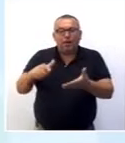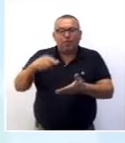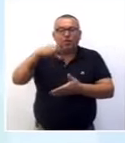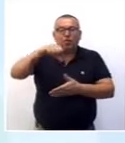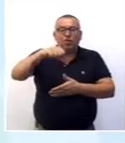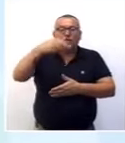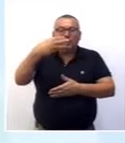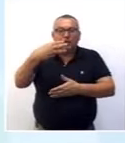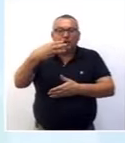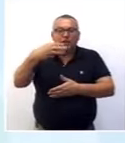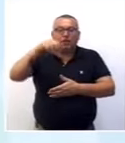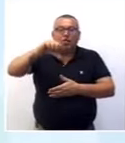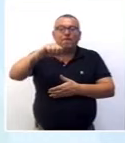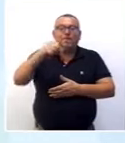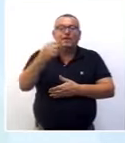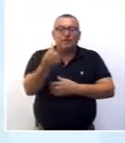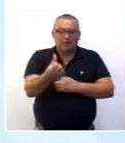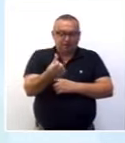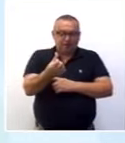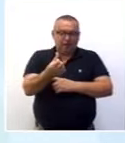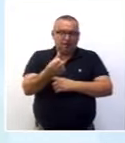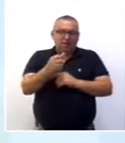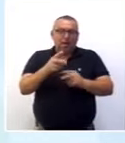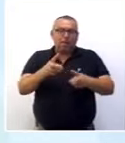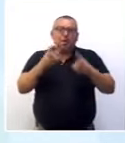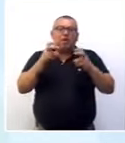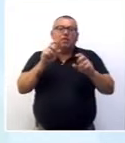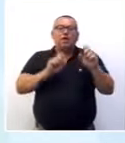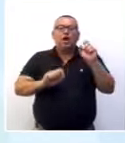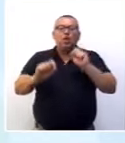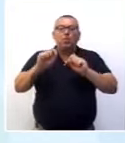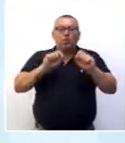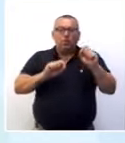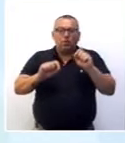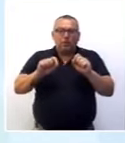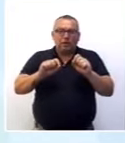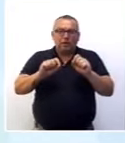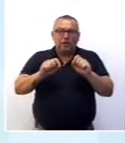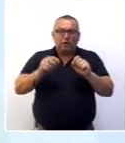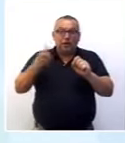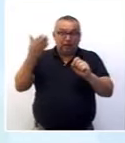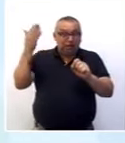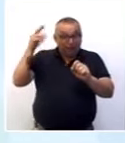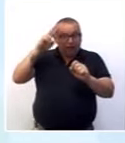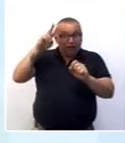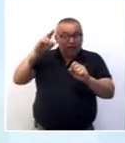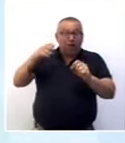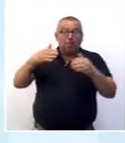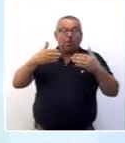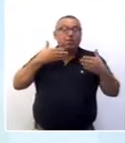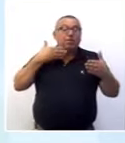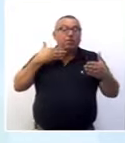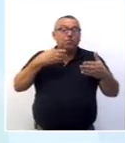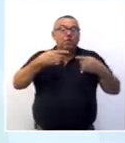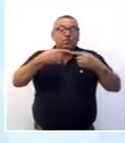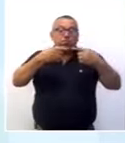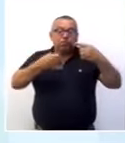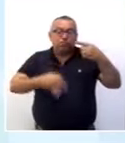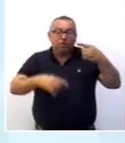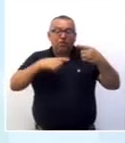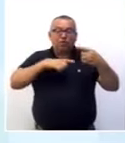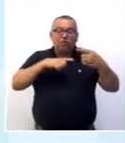93 e 96. Percebam o seguinte, lá atrás do primeiro chat, nós tivemos